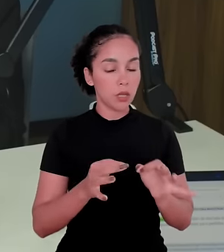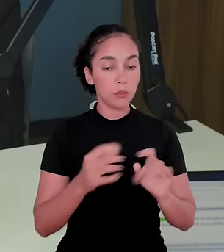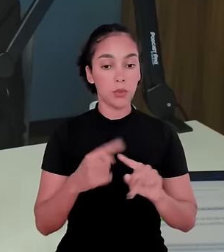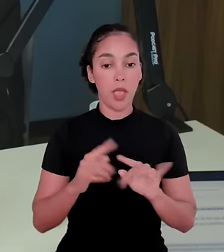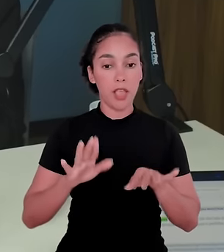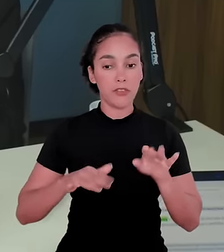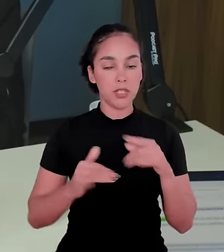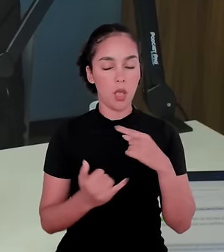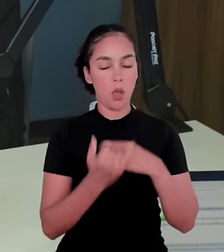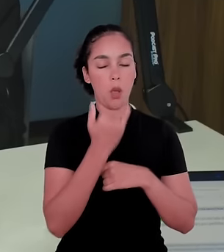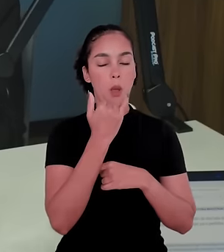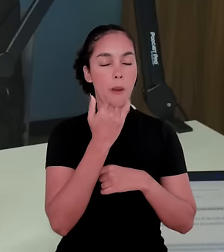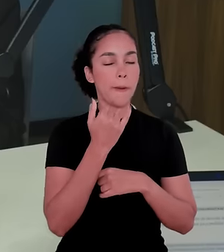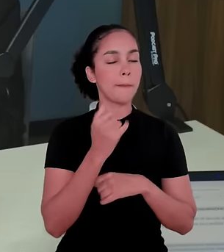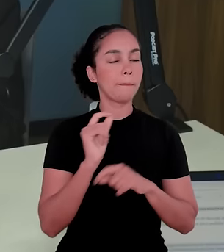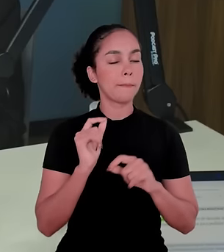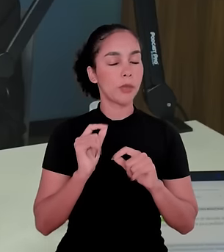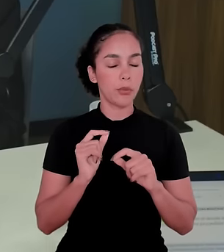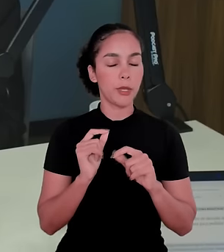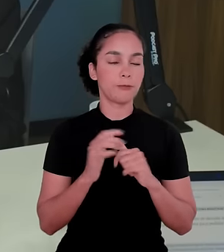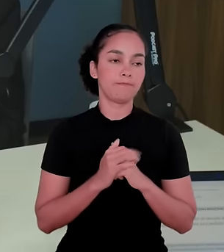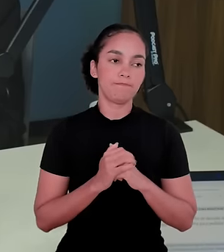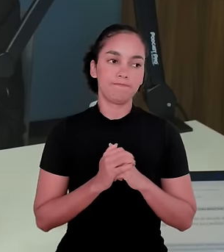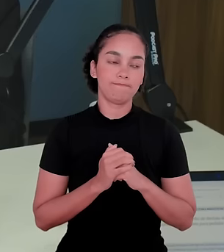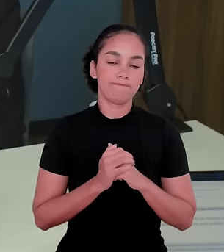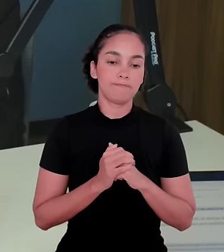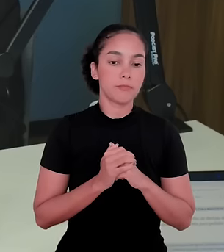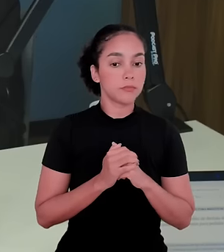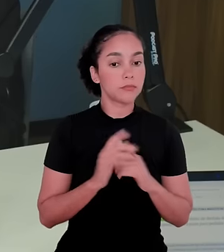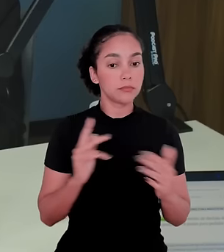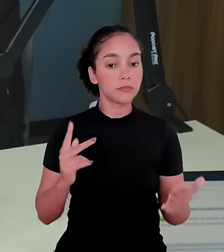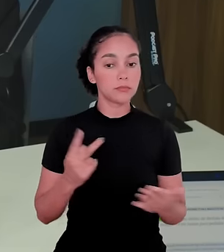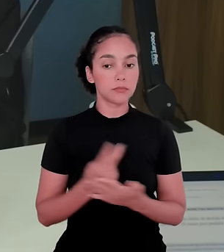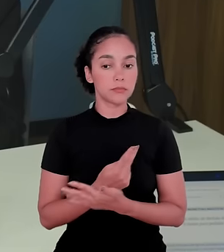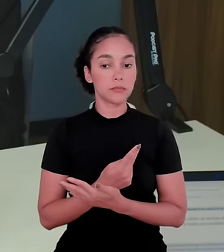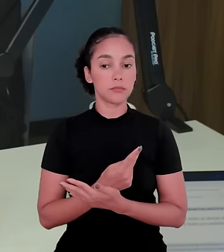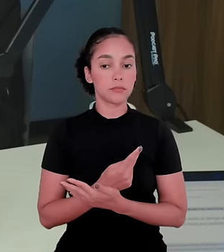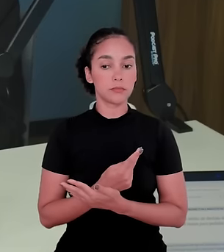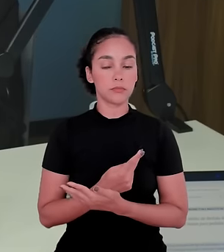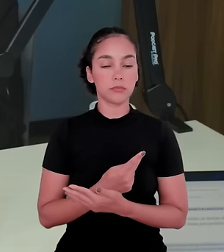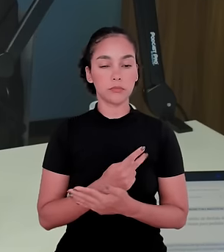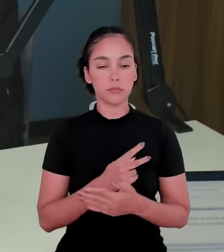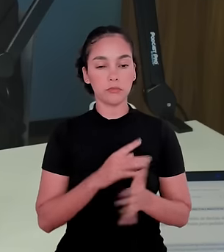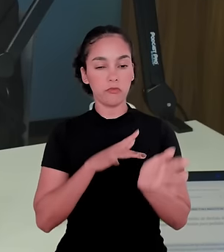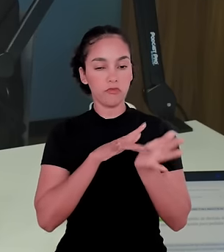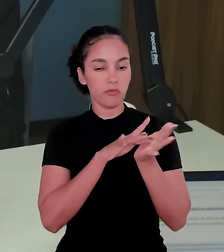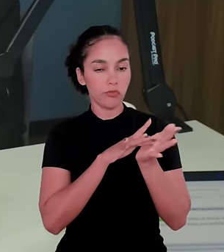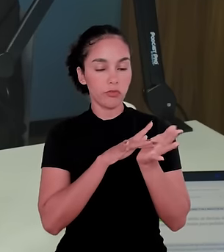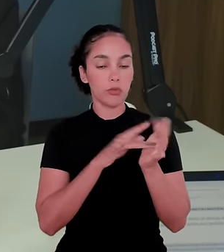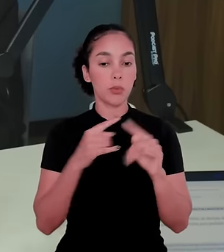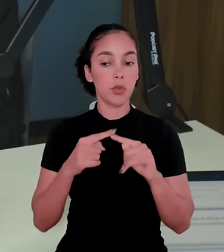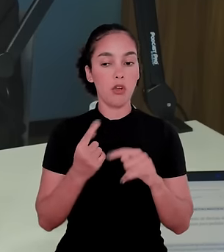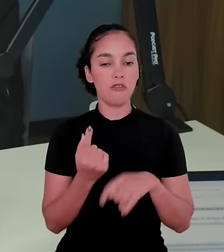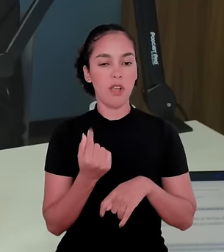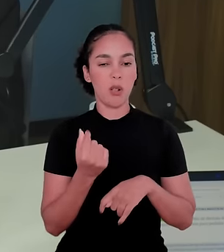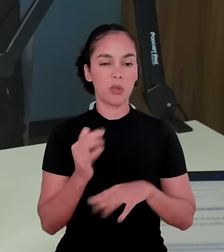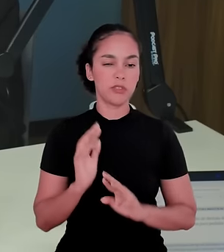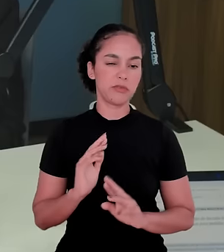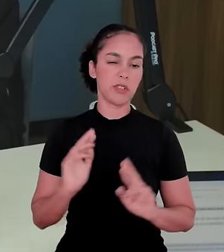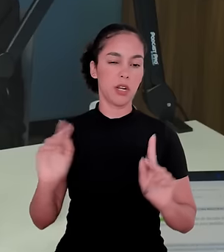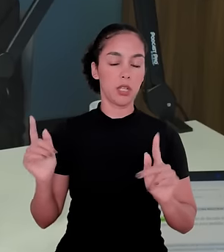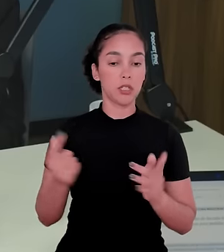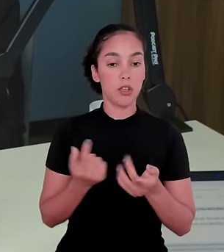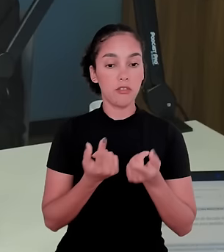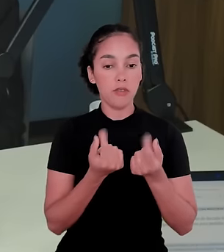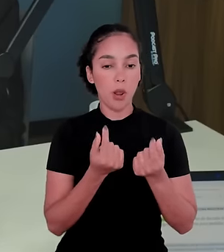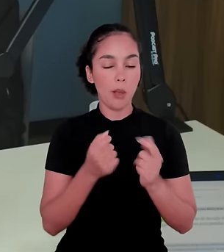também às vezes é uma fraude vamos dizer uma dissimulação porque é um valor fora do contexto os valores mensais